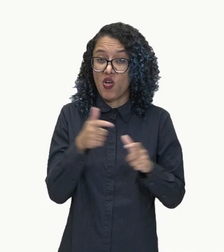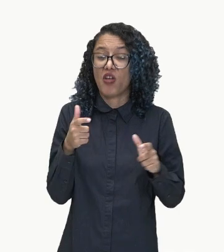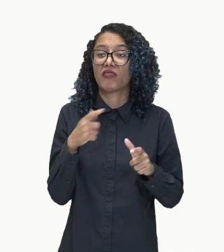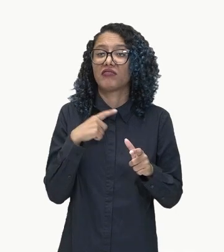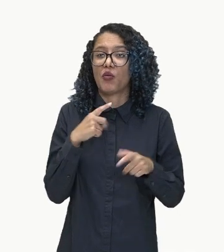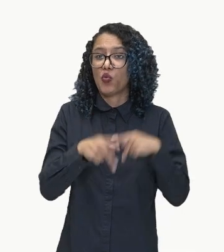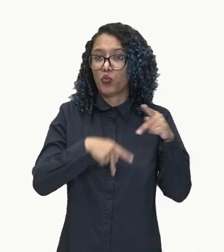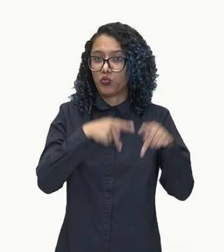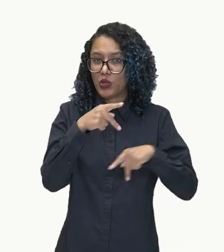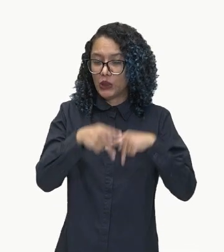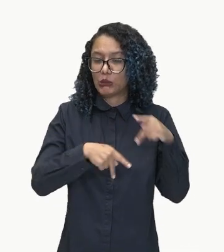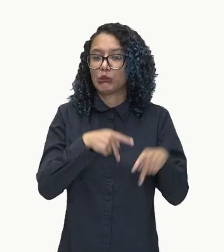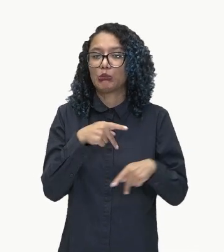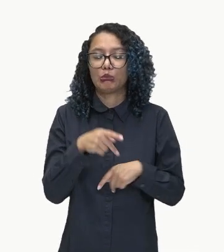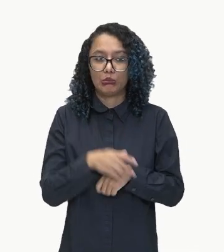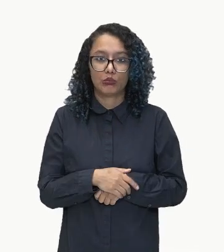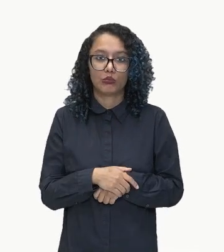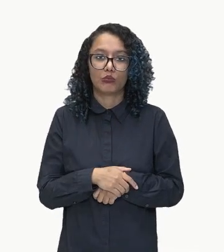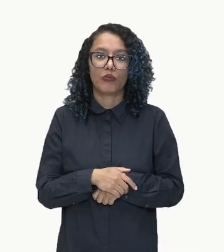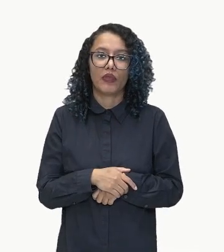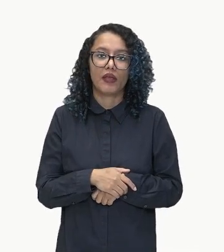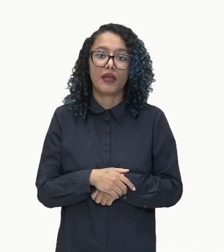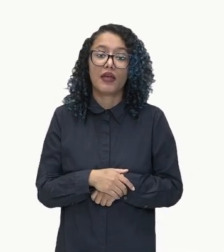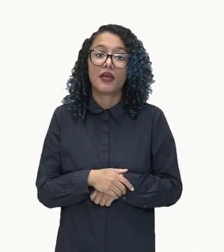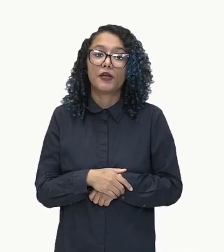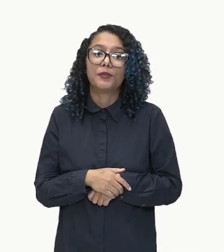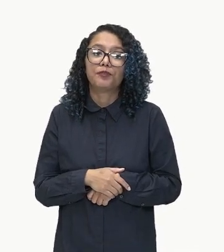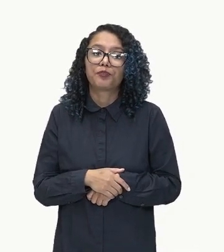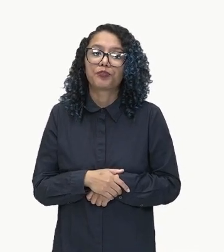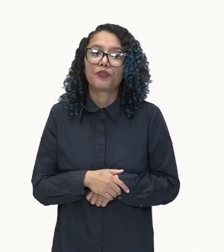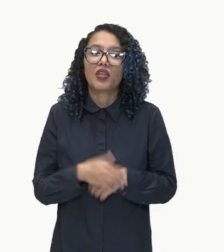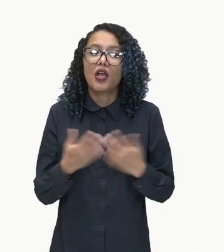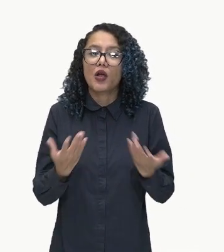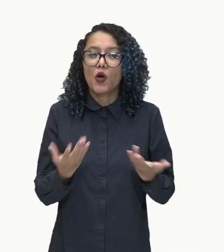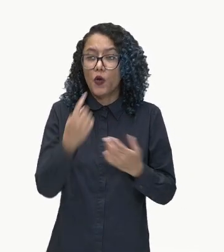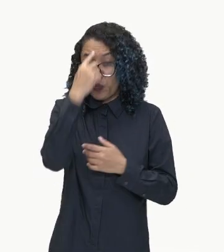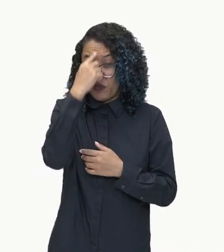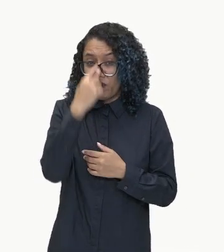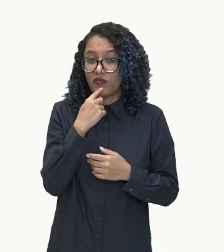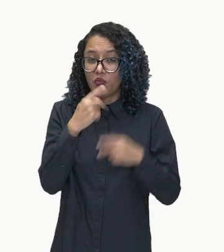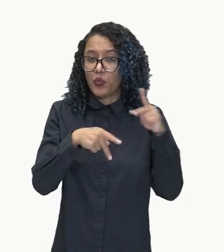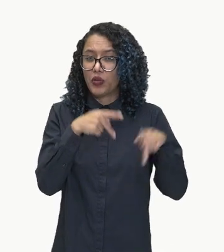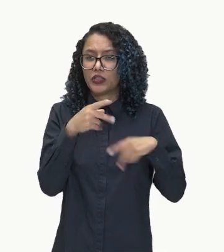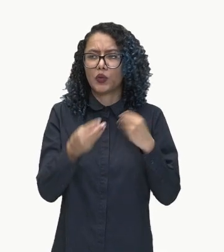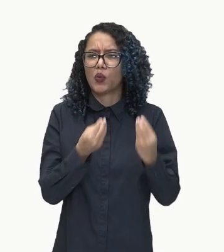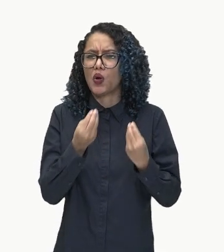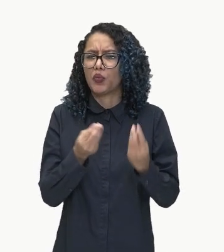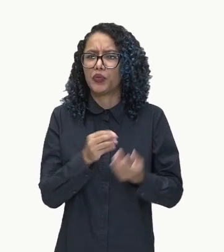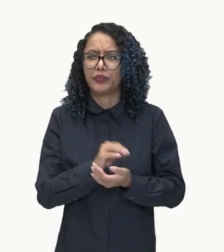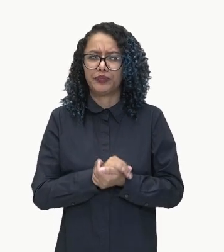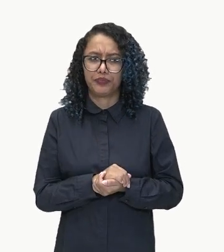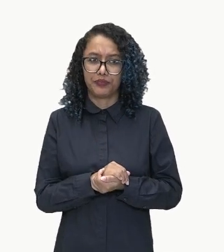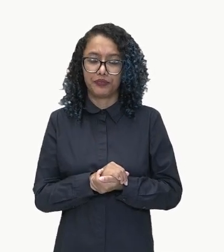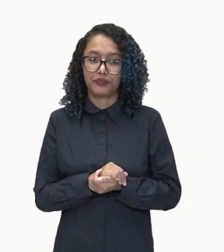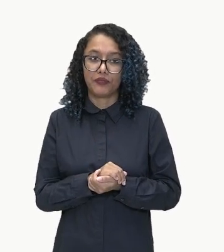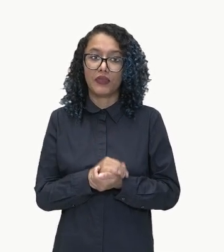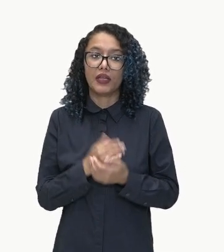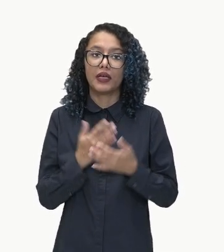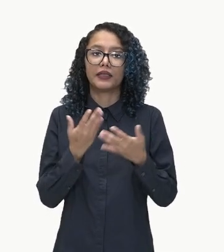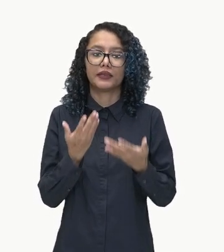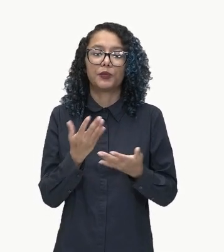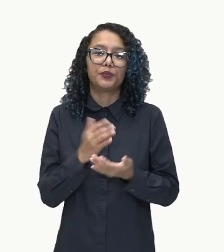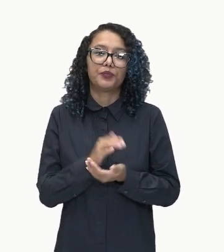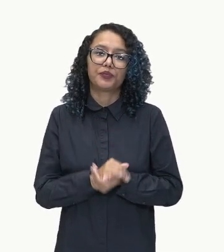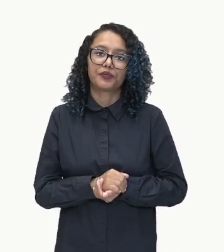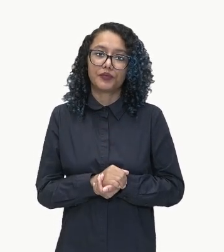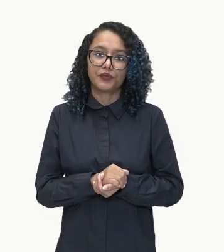do mundo, tá? Agora, como é que ocorre esse perfil populacional dos Estados Unidos da América? Principalmente em relação